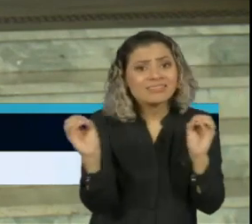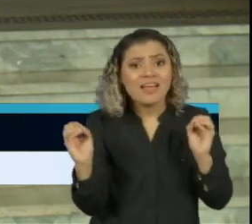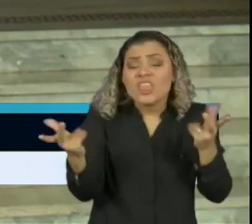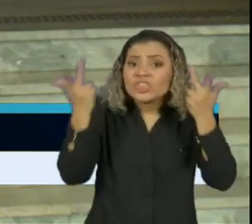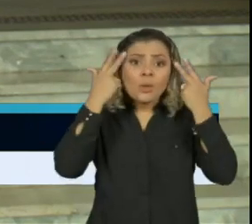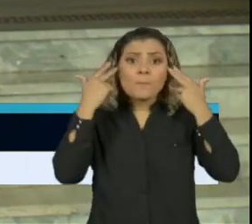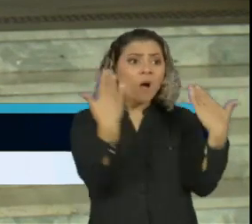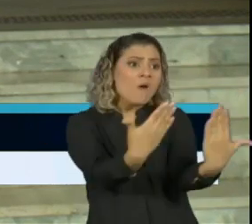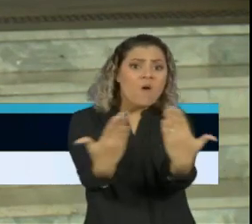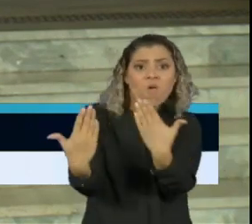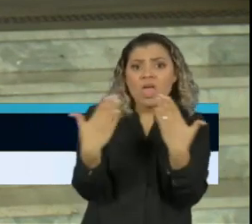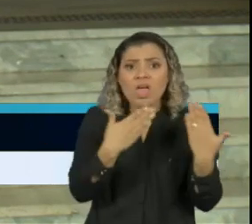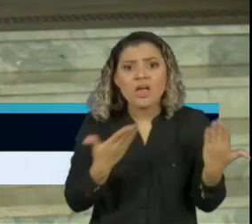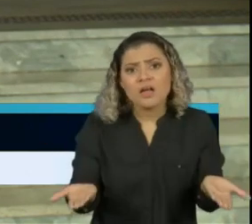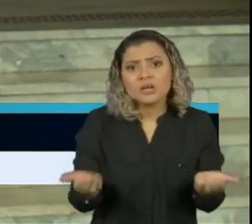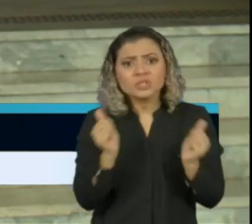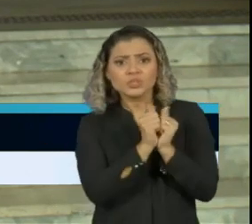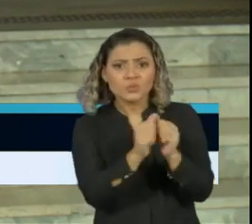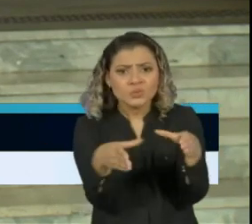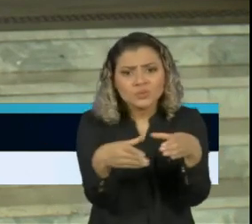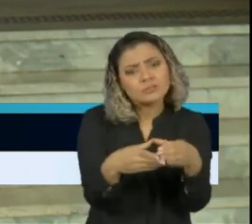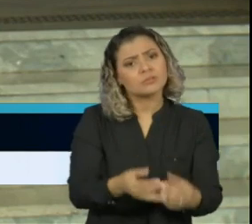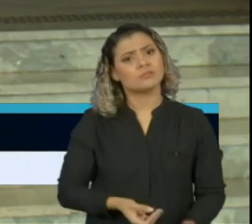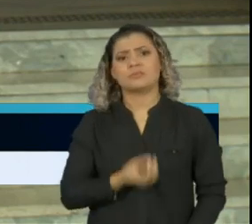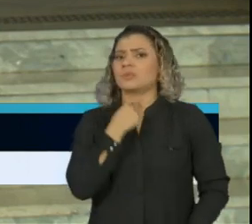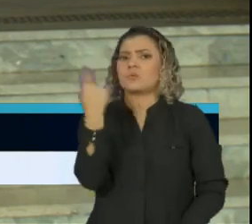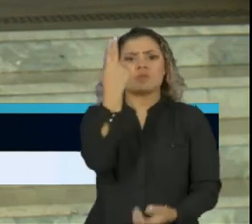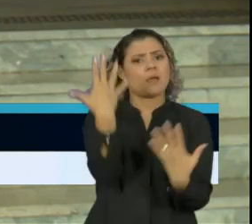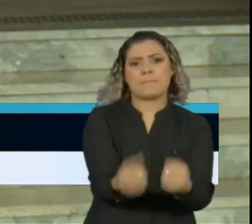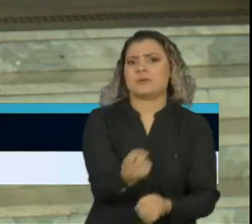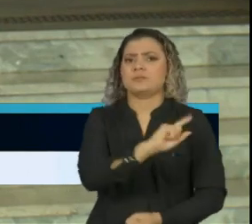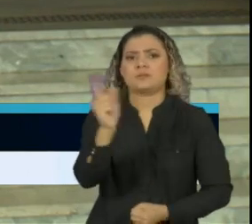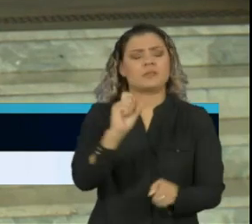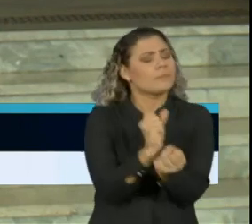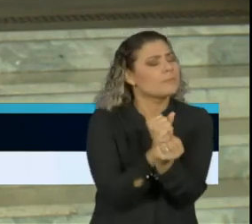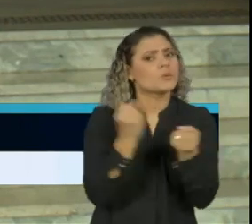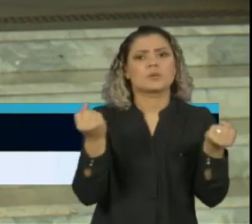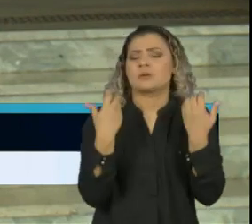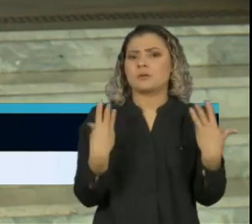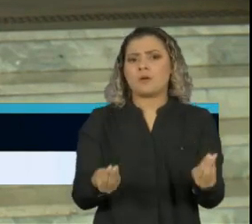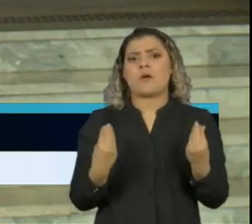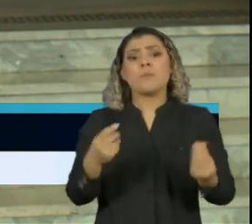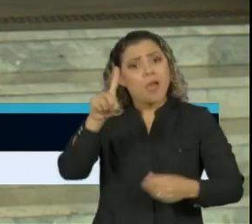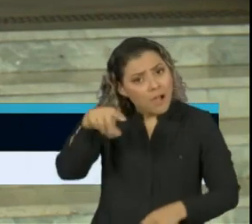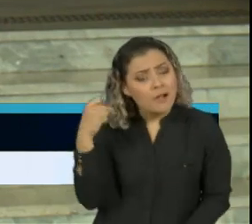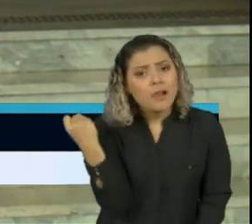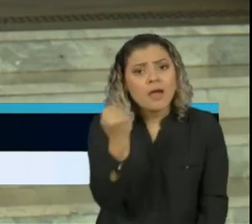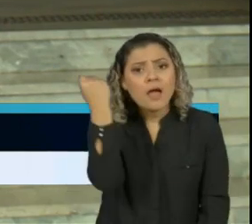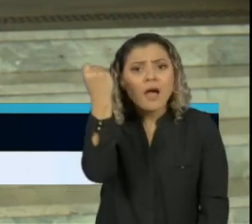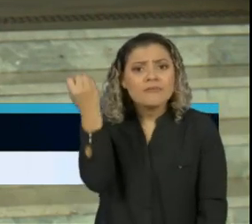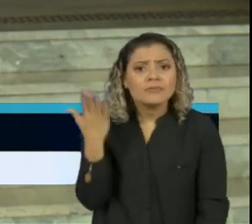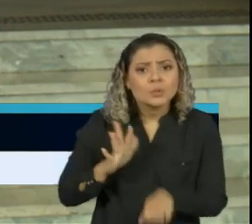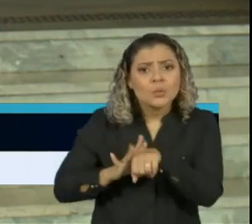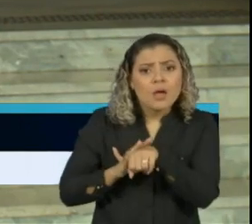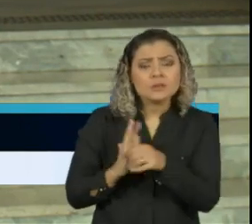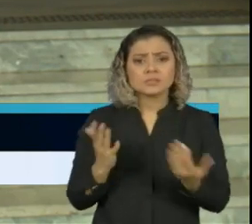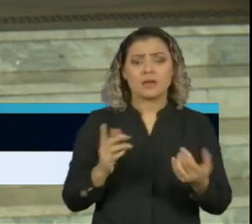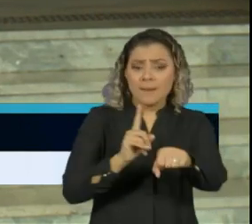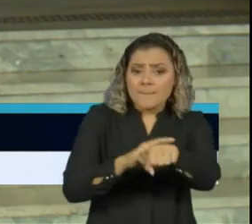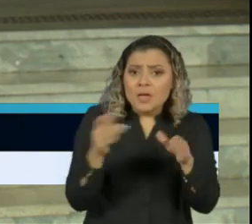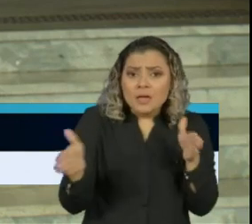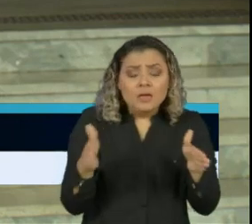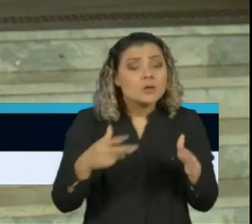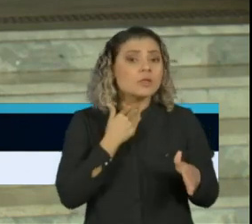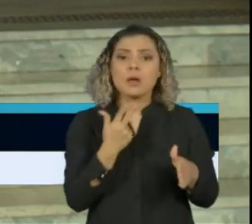nada estivesse acontecendo. Isto não é possível, isto é muito grave. Nós estamos num momento que